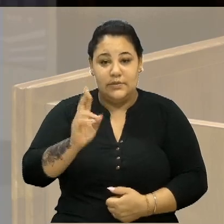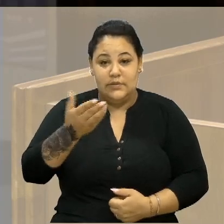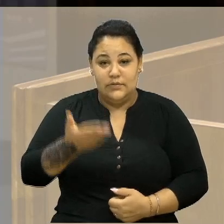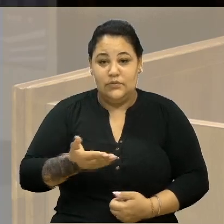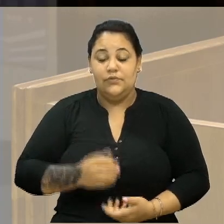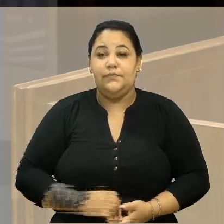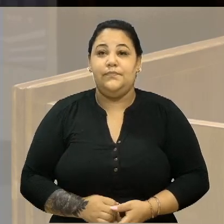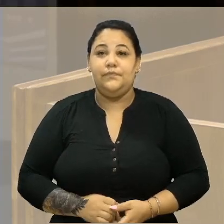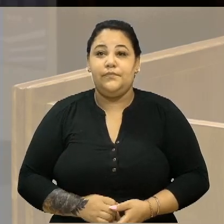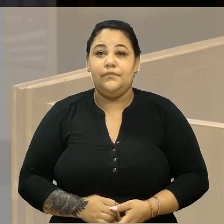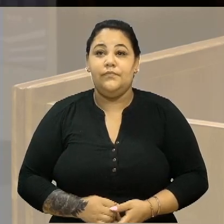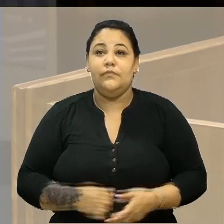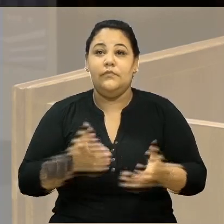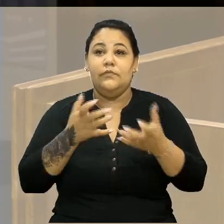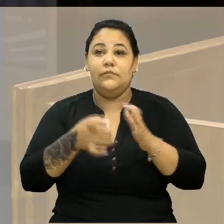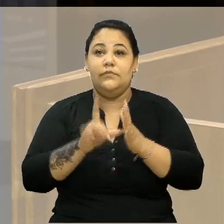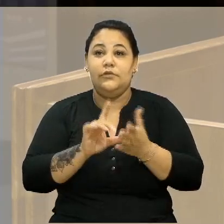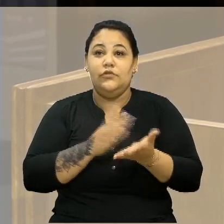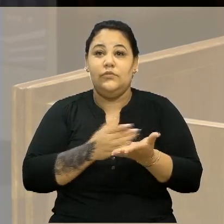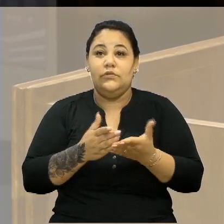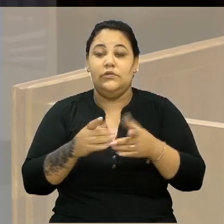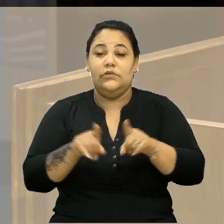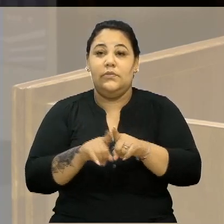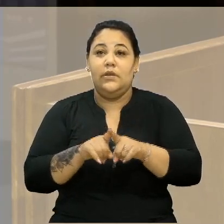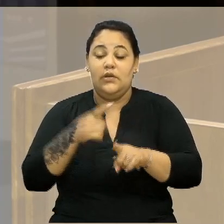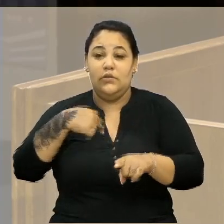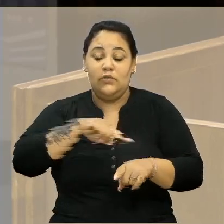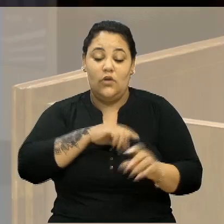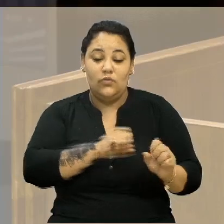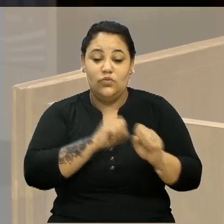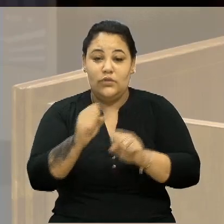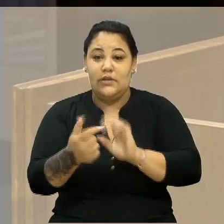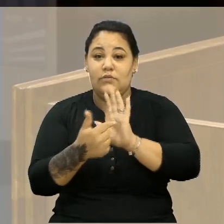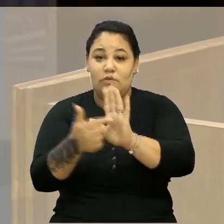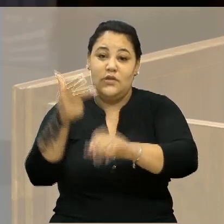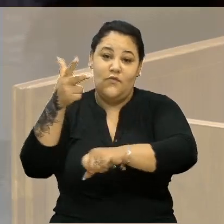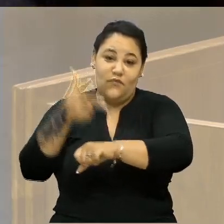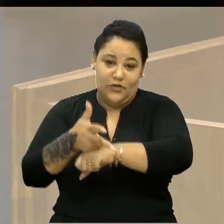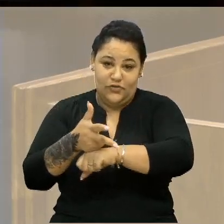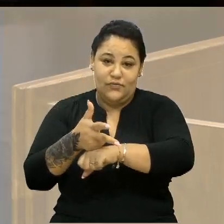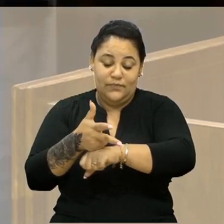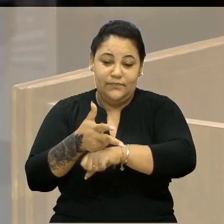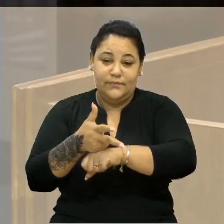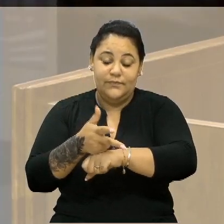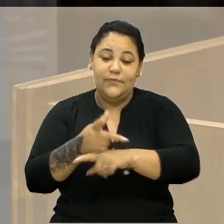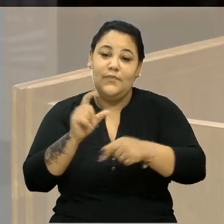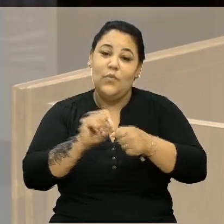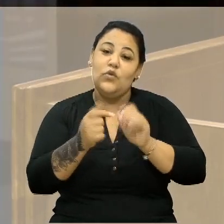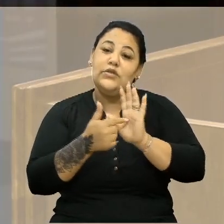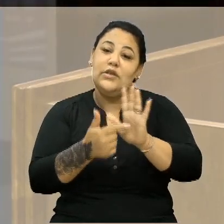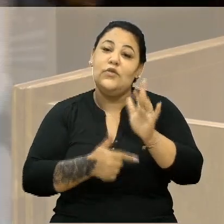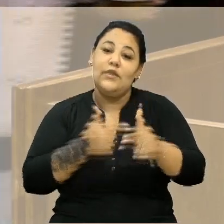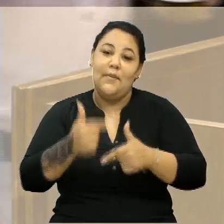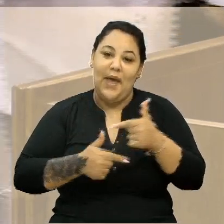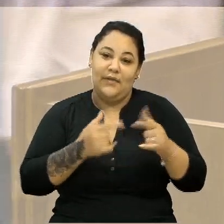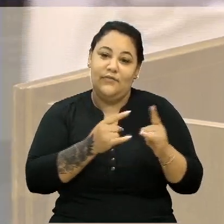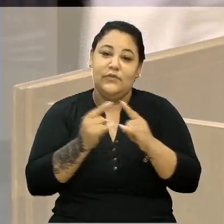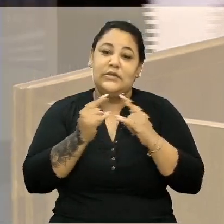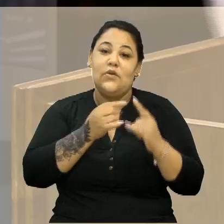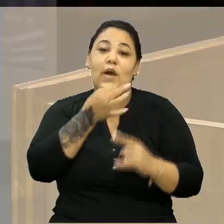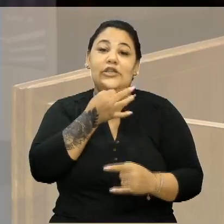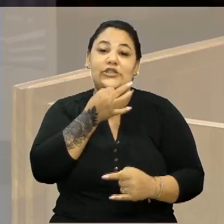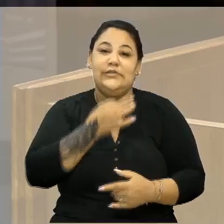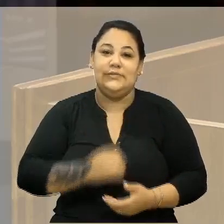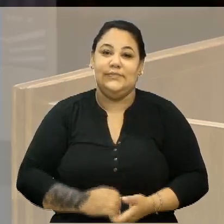Eu gostaria, antes de começar a minha fala, que a gente pudesse passar um vídeo referente ao que é a Fundação Caxias.